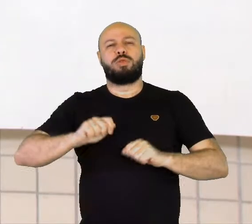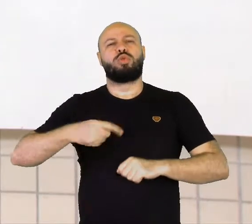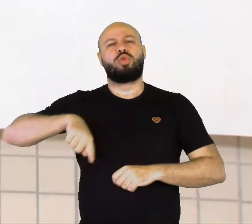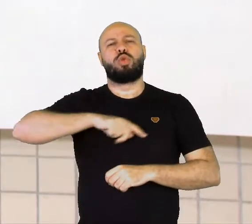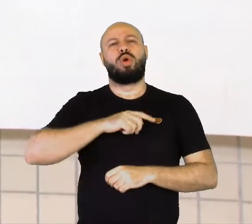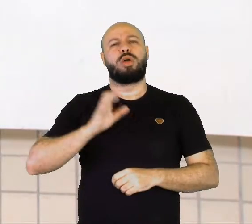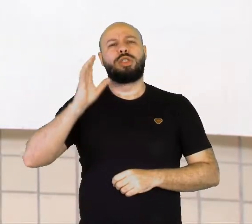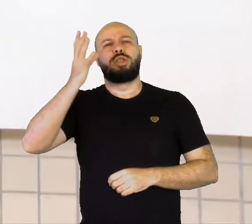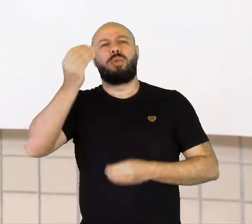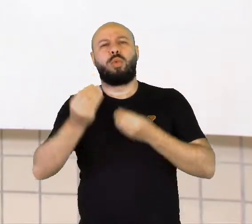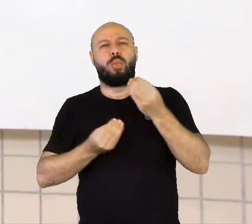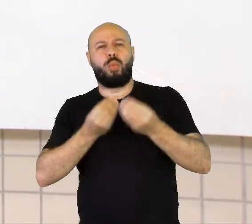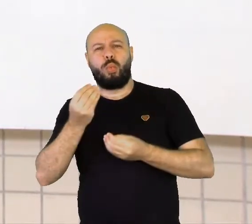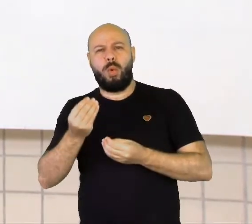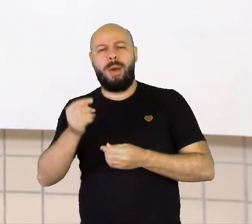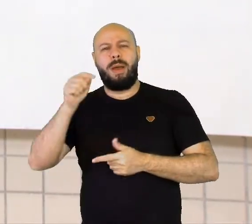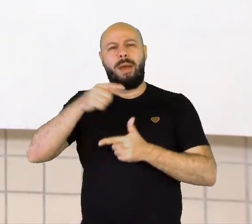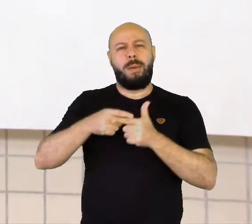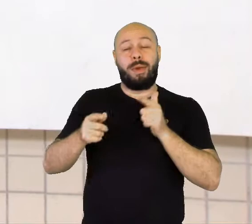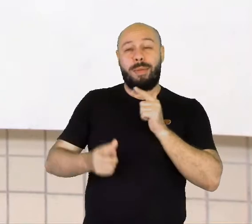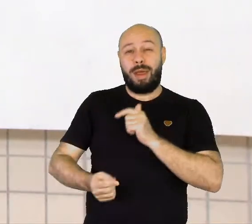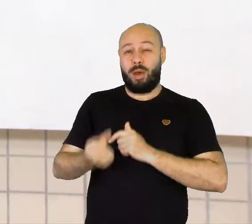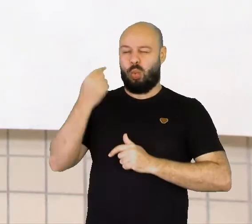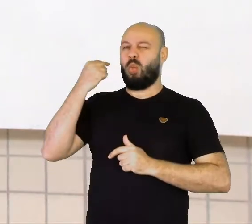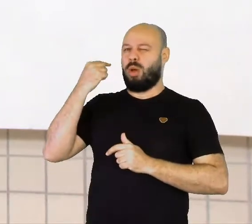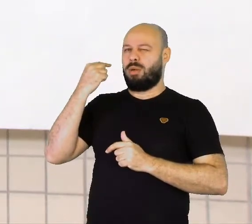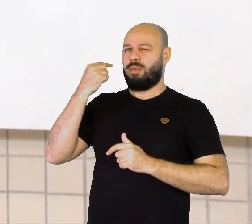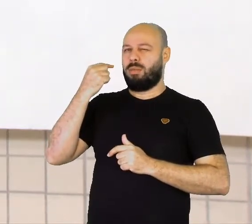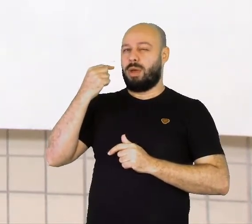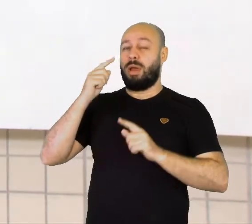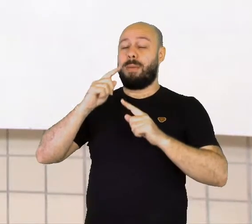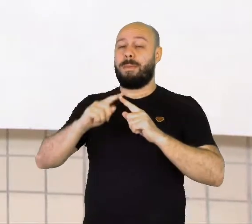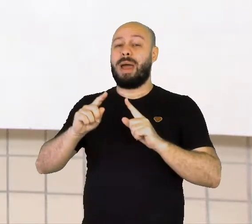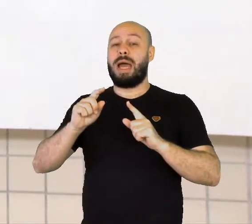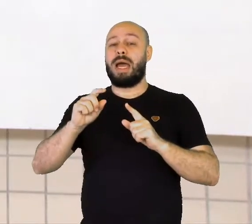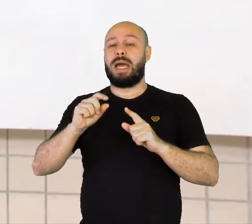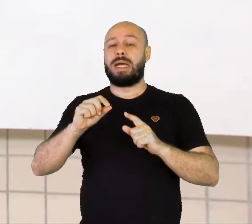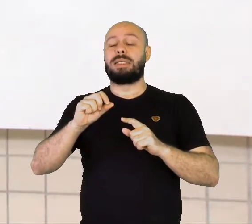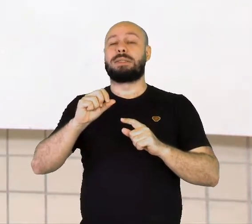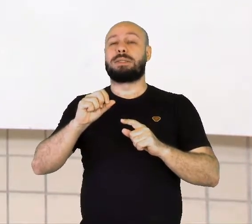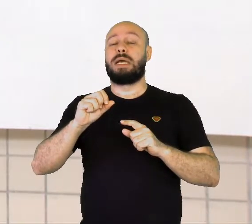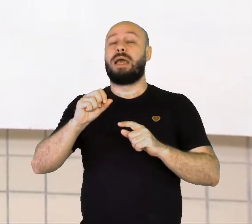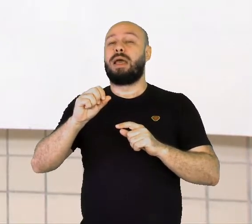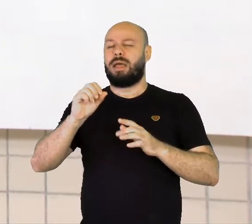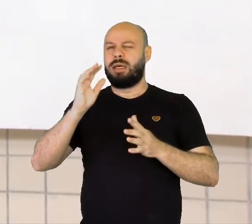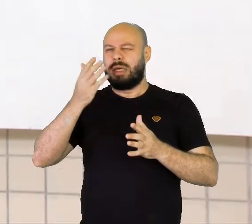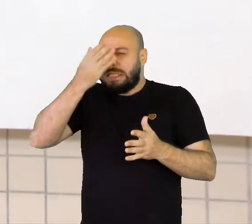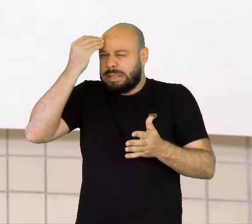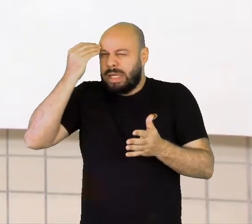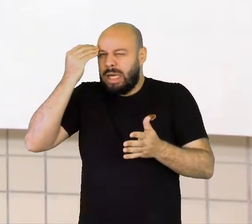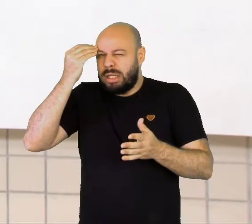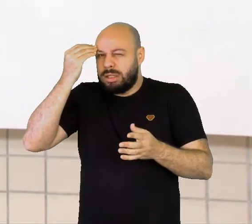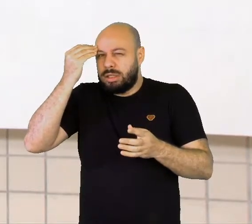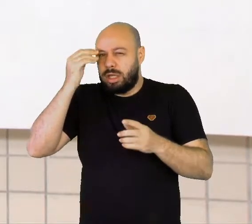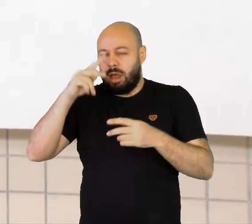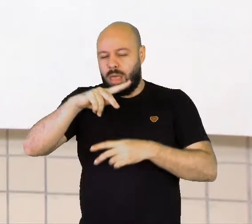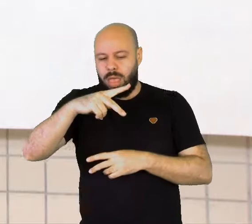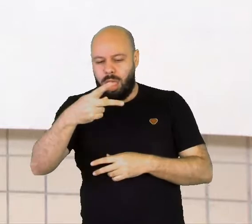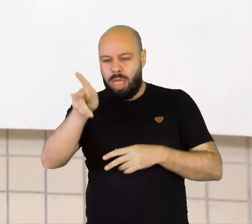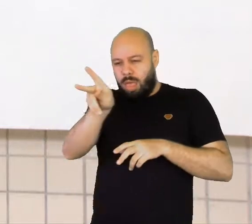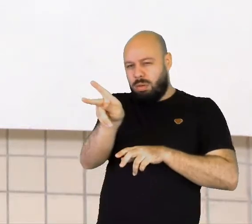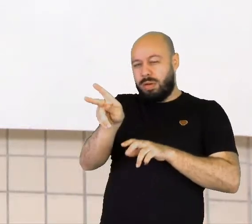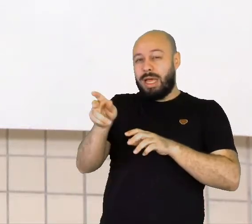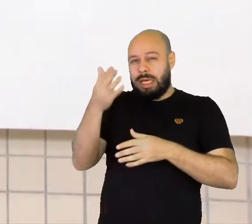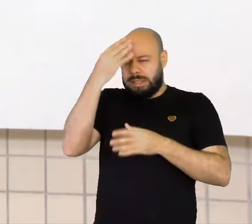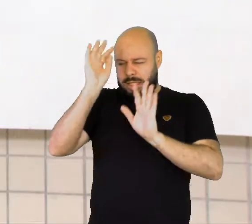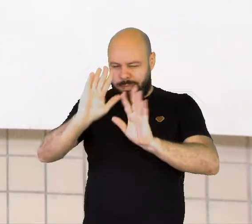resolver o nosso problema anterior, sem se atentar a essa nossa propriedade. Para resolver assim, eu não vou deixar